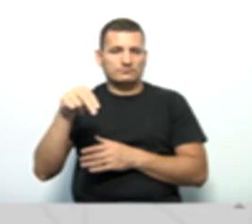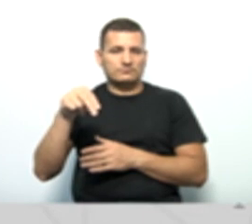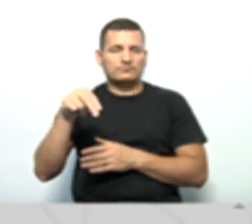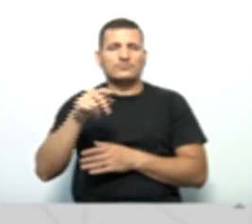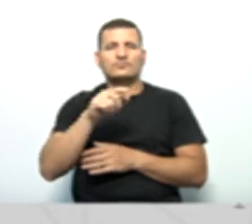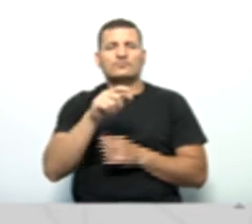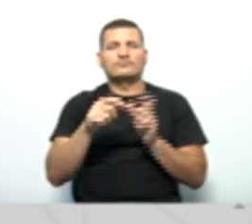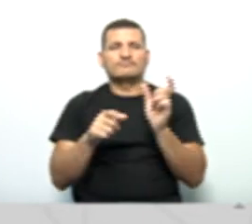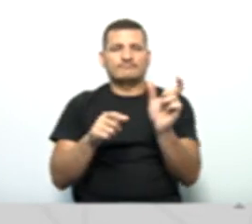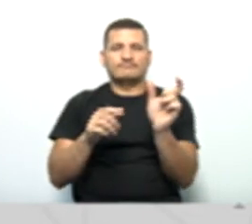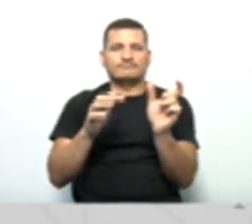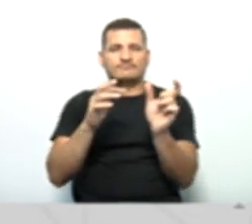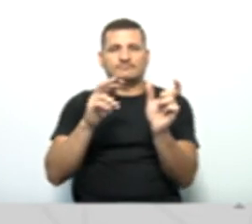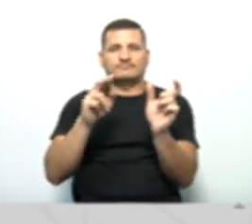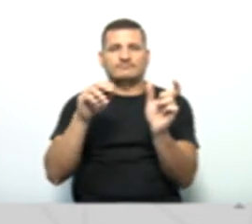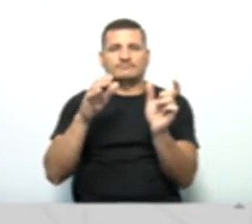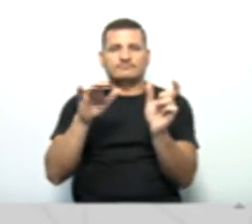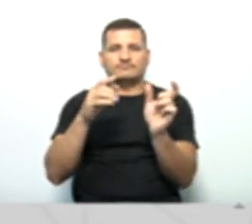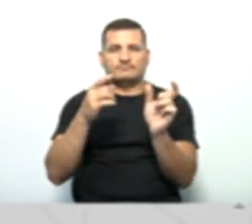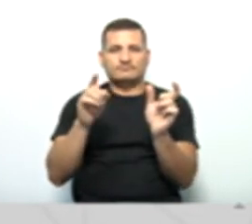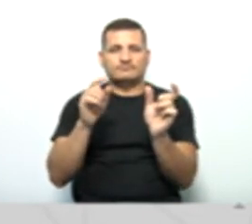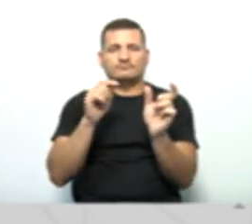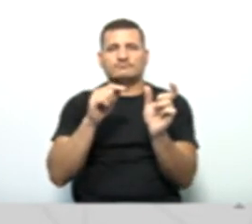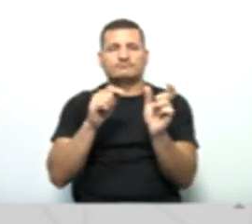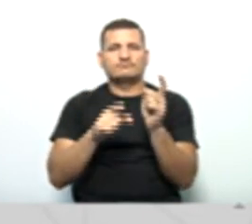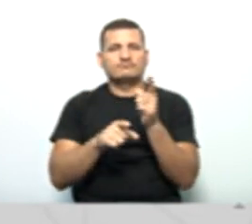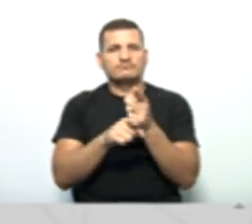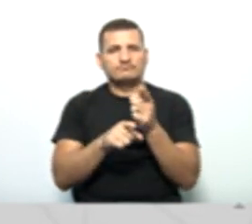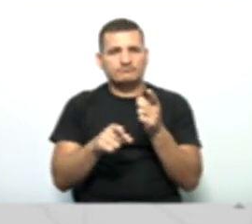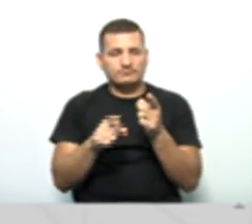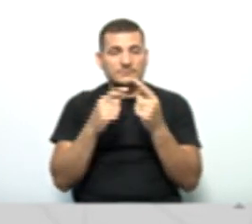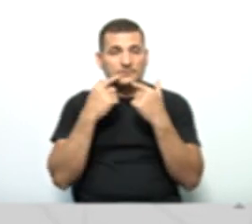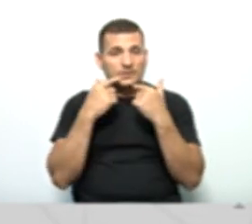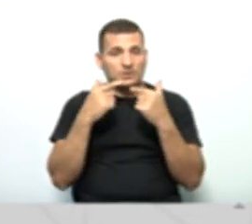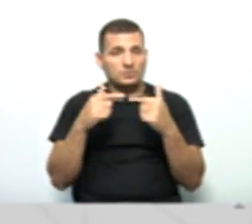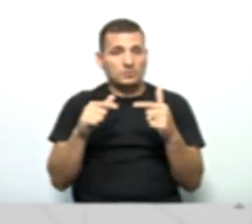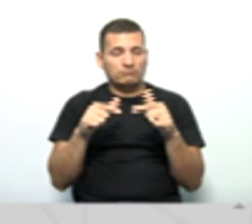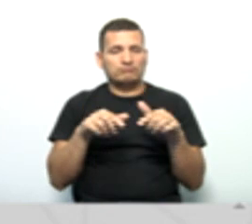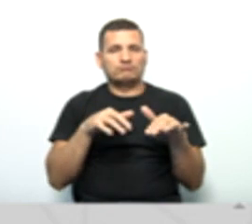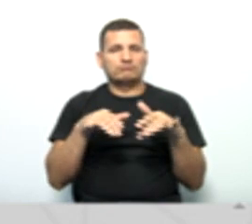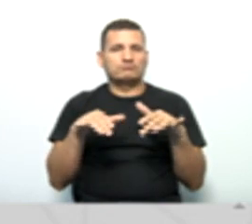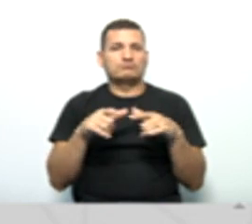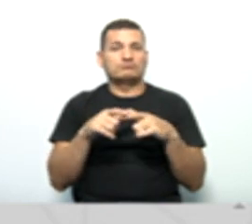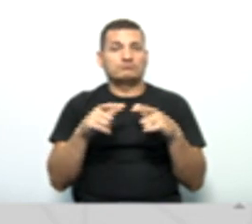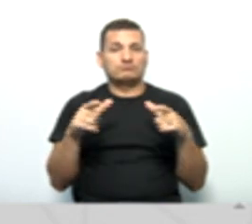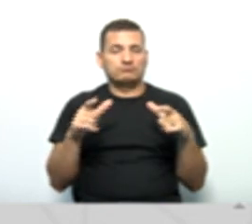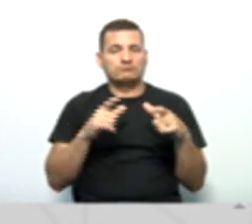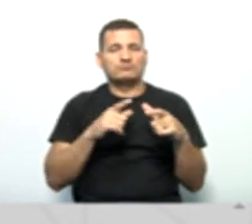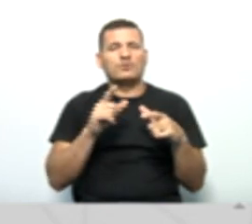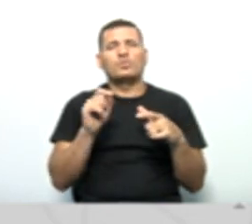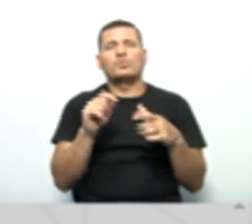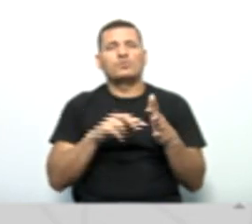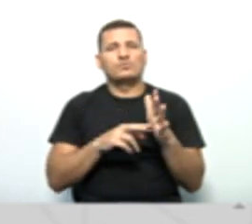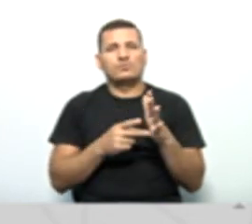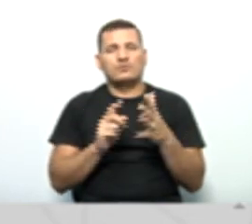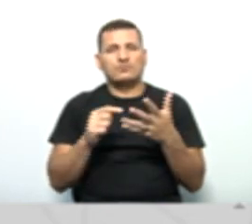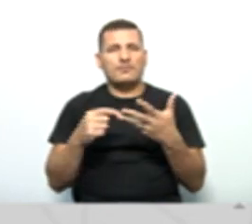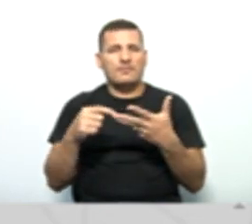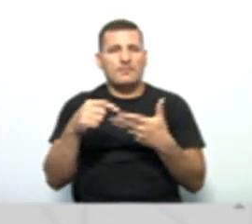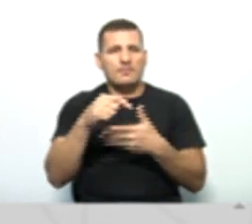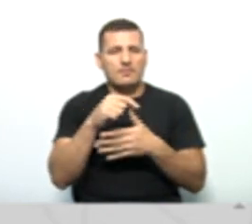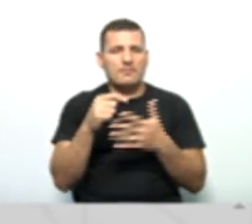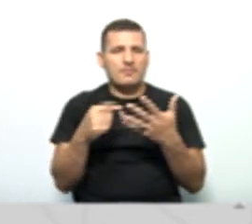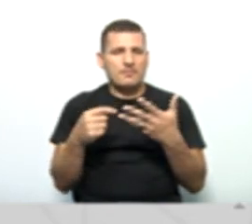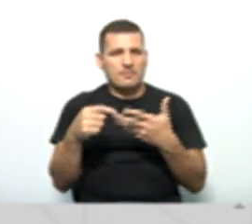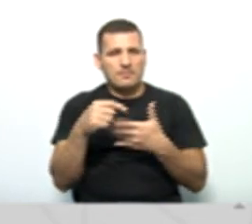Essa função aqui, tá vendo? Length, você encontra na maioria das linguagens de programação, é um contador. Em JavaScript tem, no